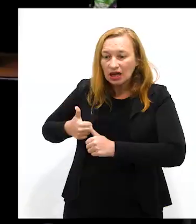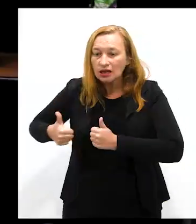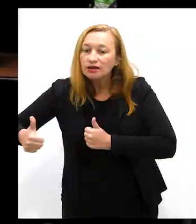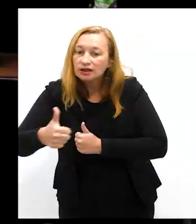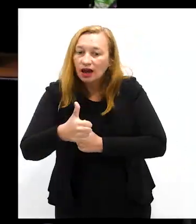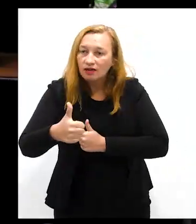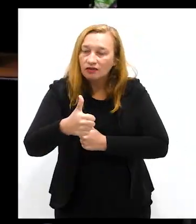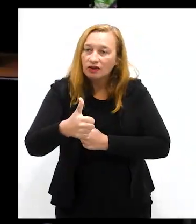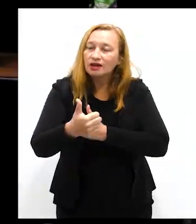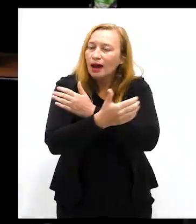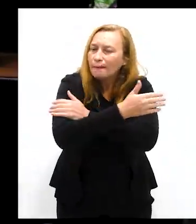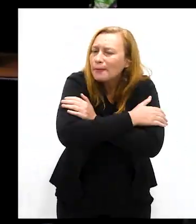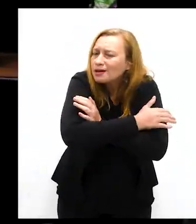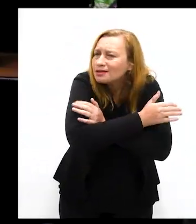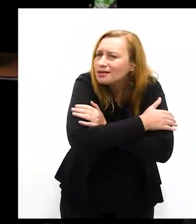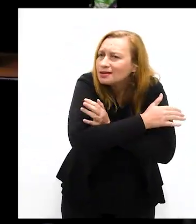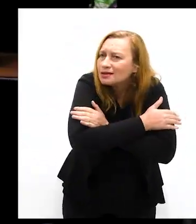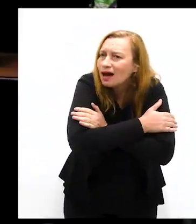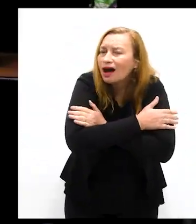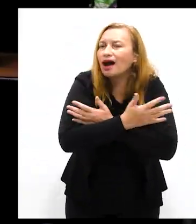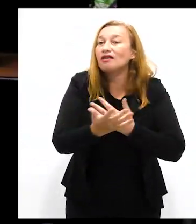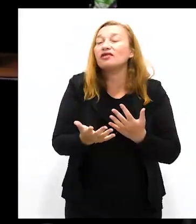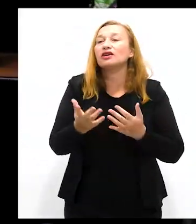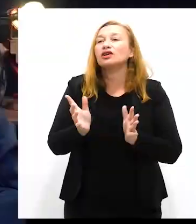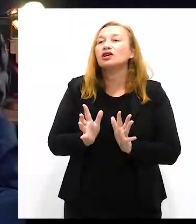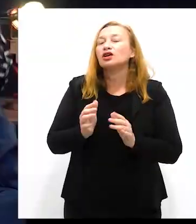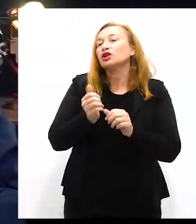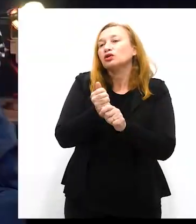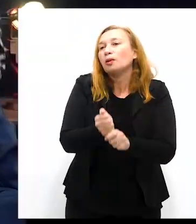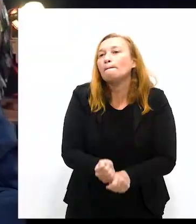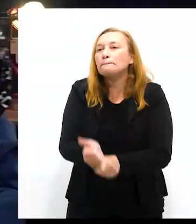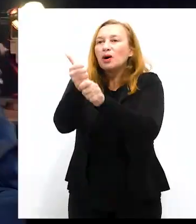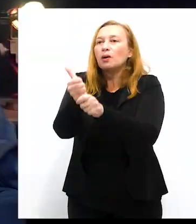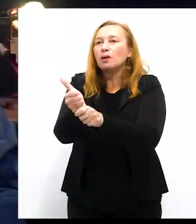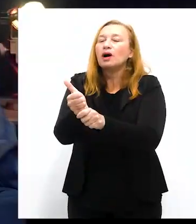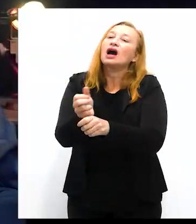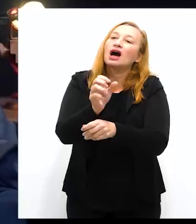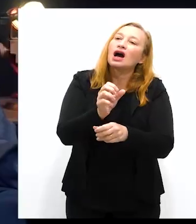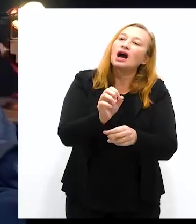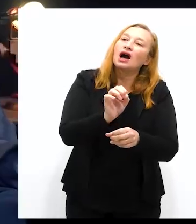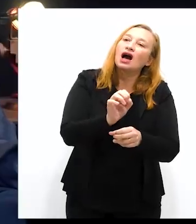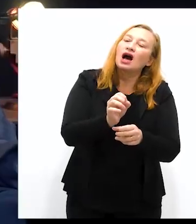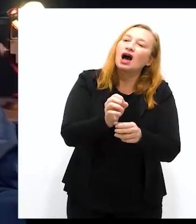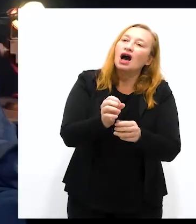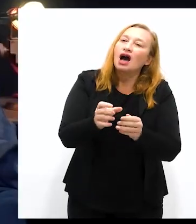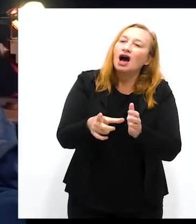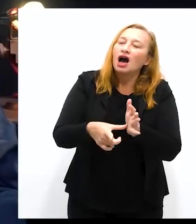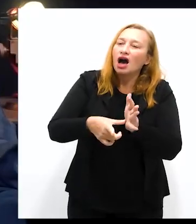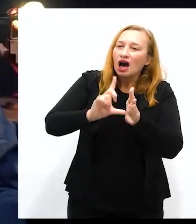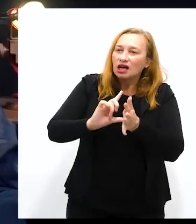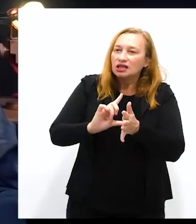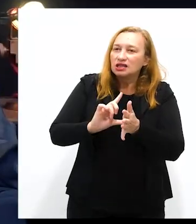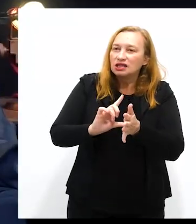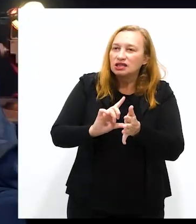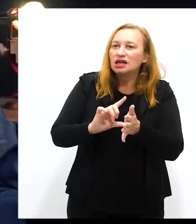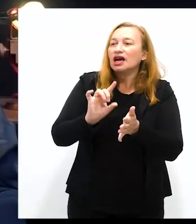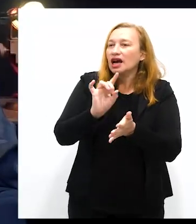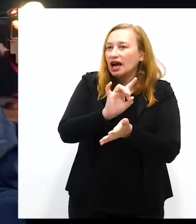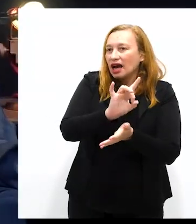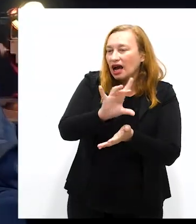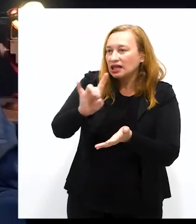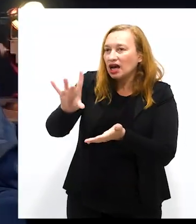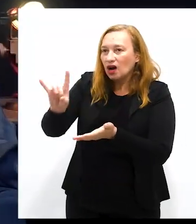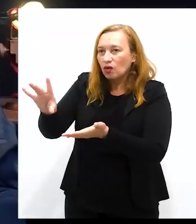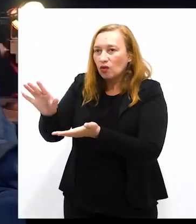frente, botava o peito. Ele abraça, né? Ele abraça aquilo. Ele abraça. Final de ano, a gente, cada um pegava